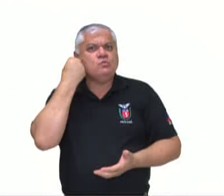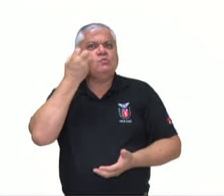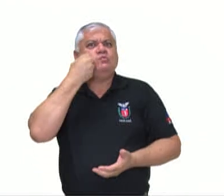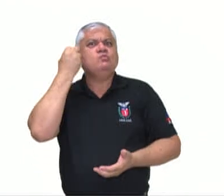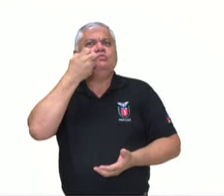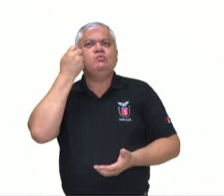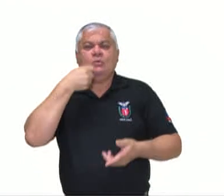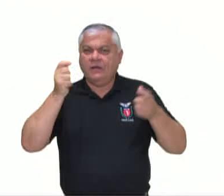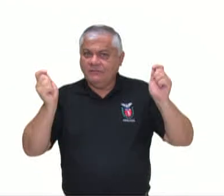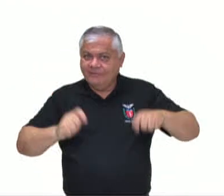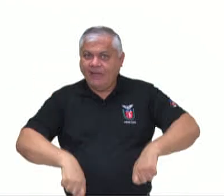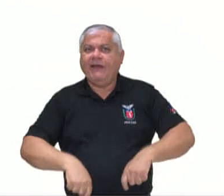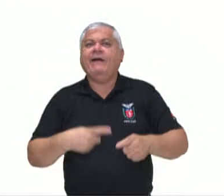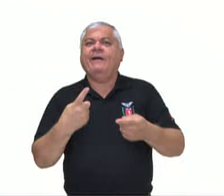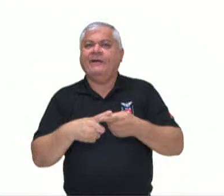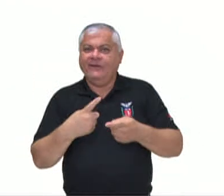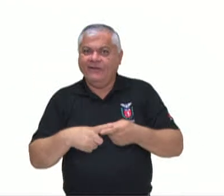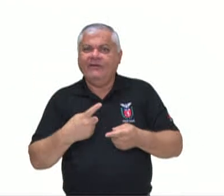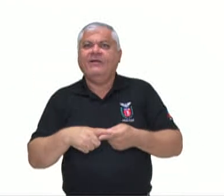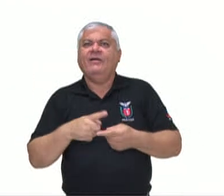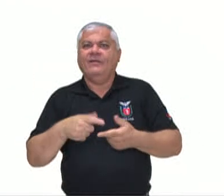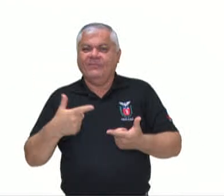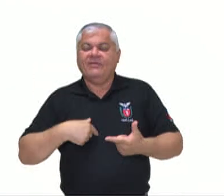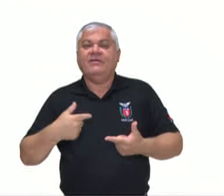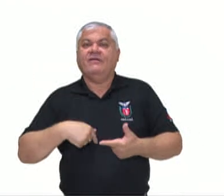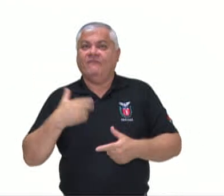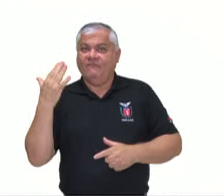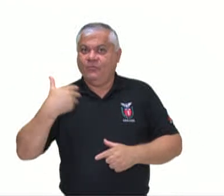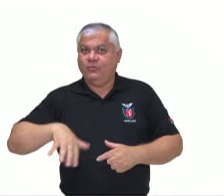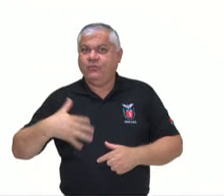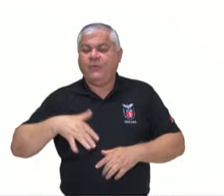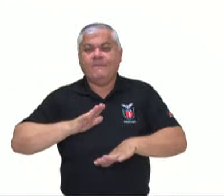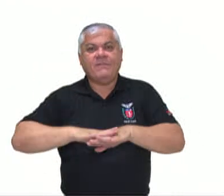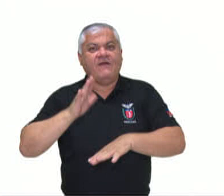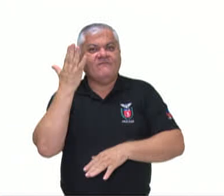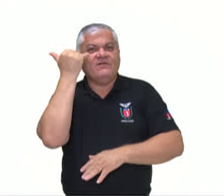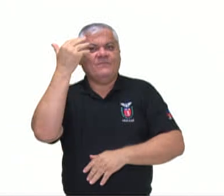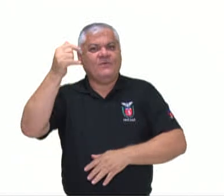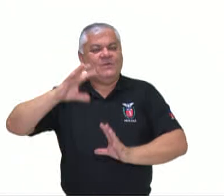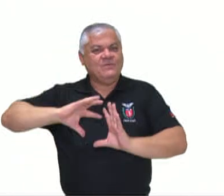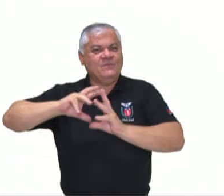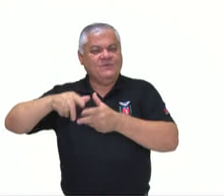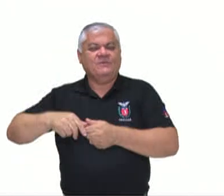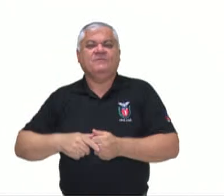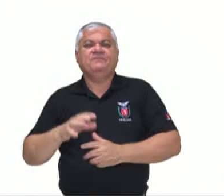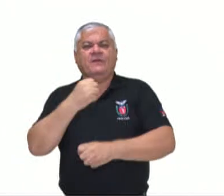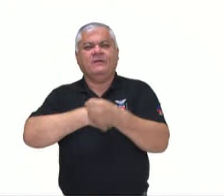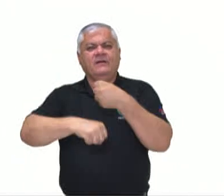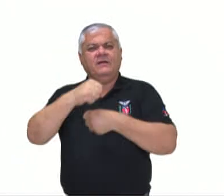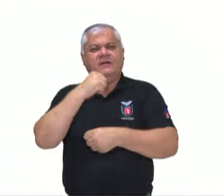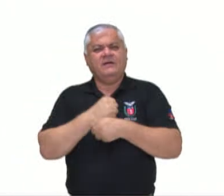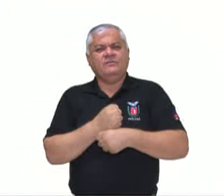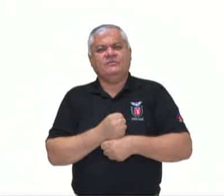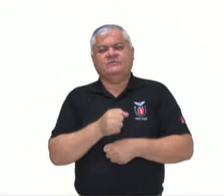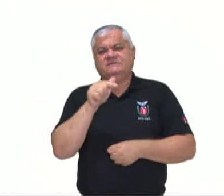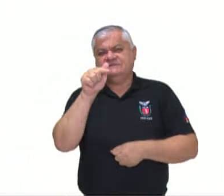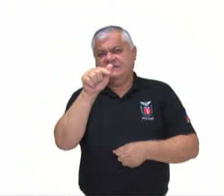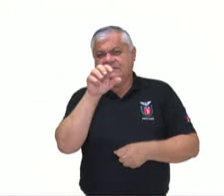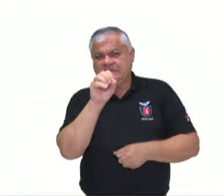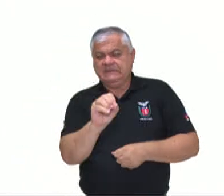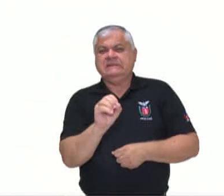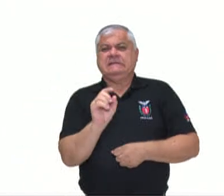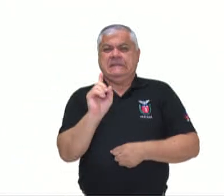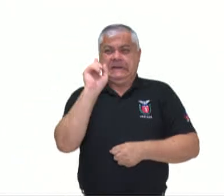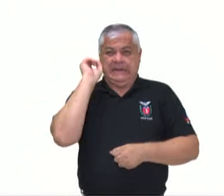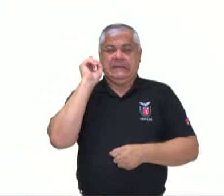altamente lucrativo, o famoso negócio da China. A partir da década de 70, ocorreram diversas mudanças na